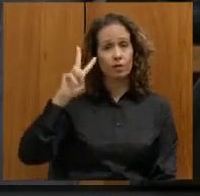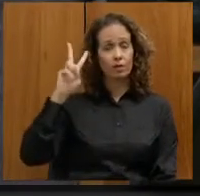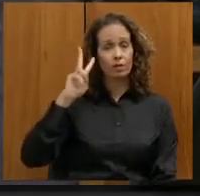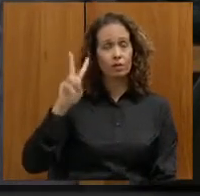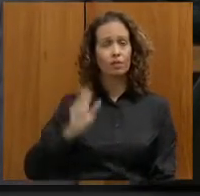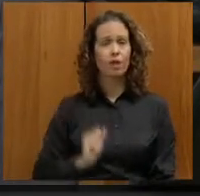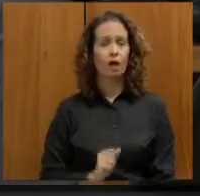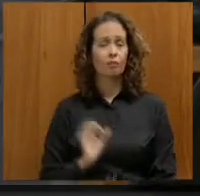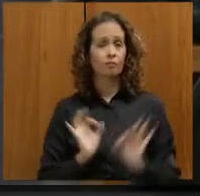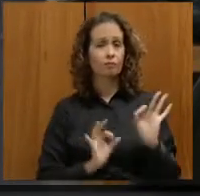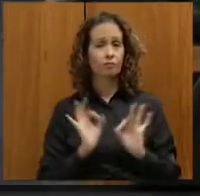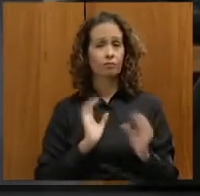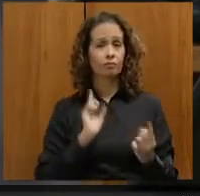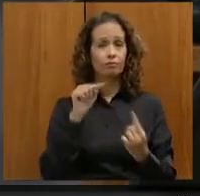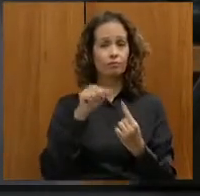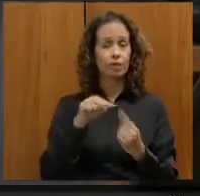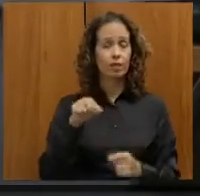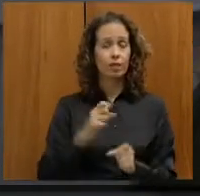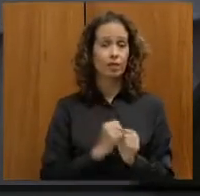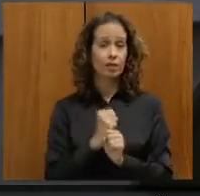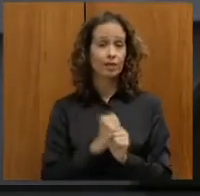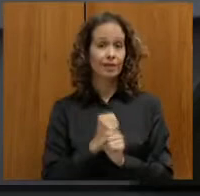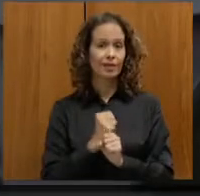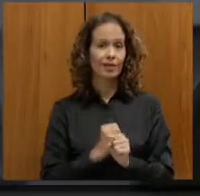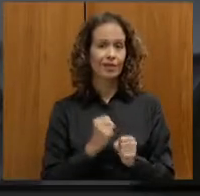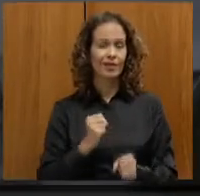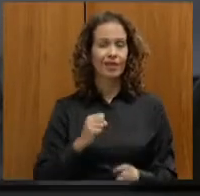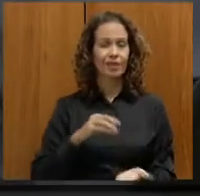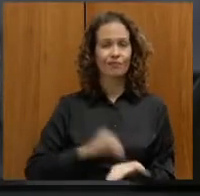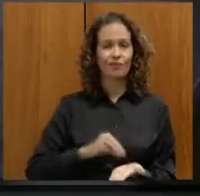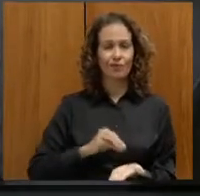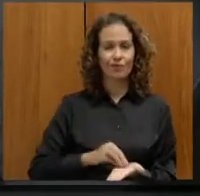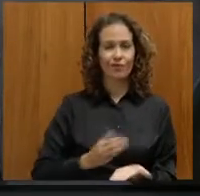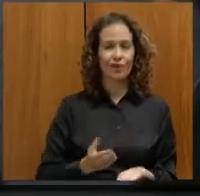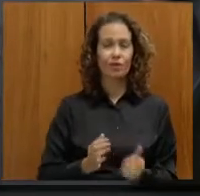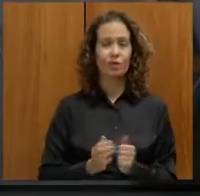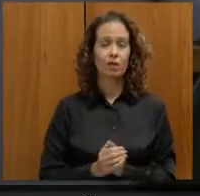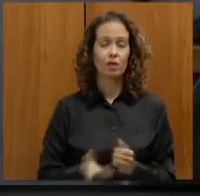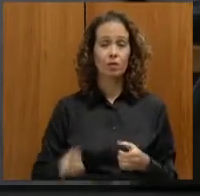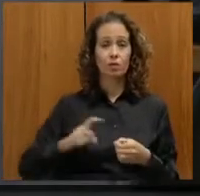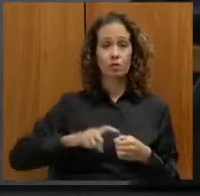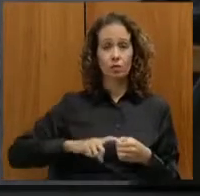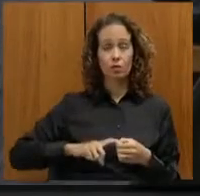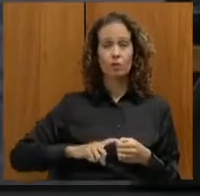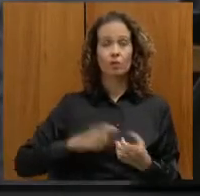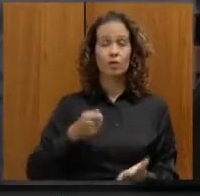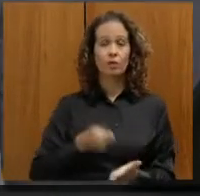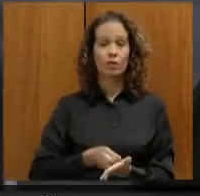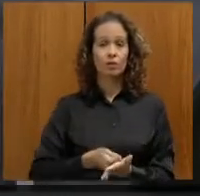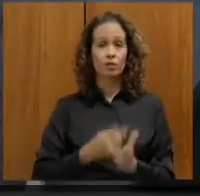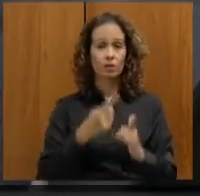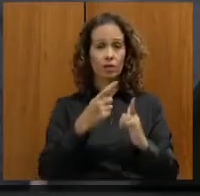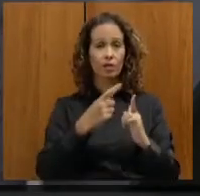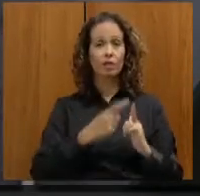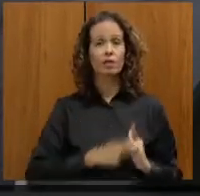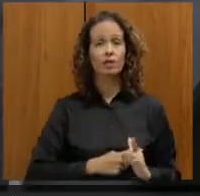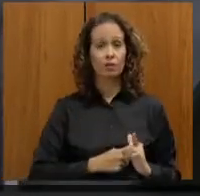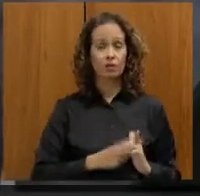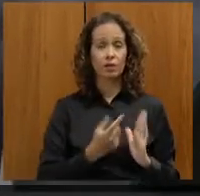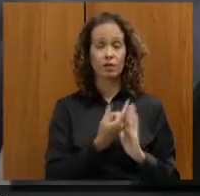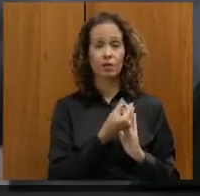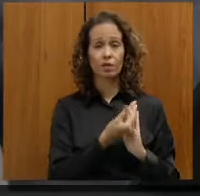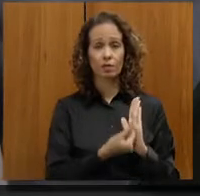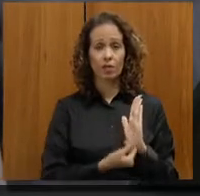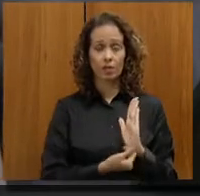este ano era de desce ou seja o retorno do pagamento da dívida caberia na atual execução